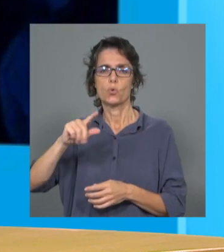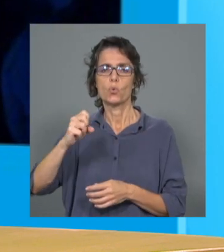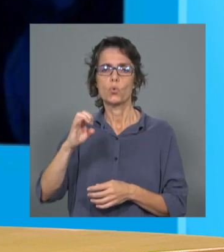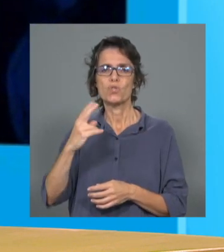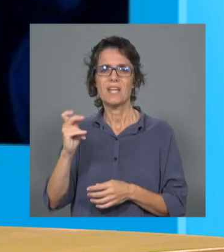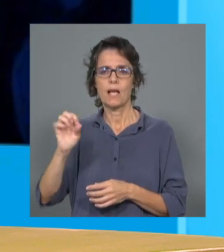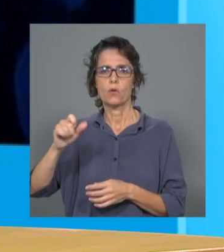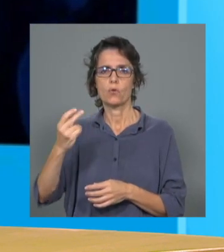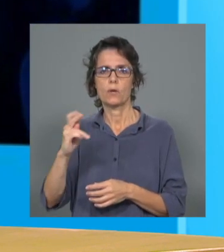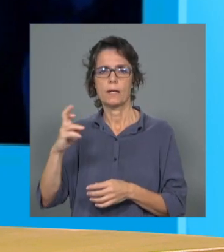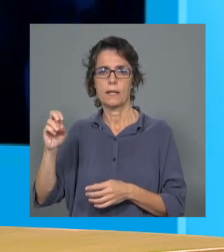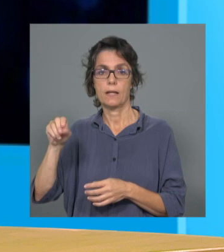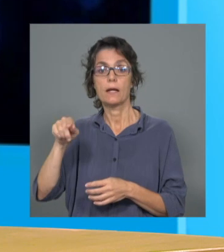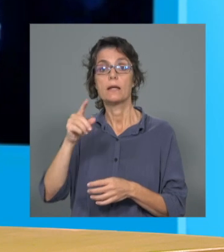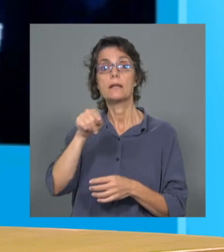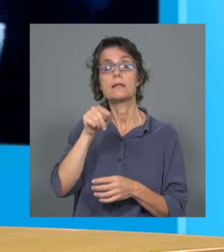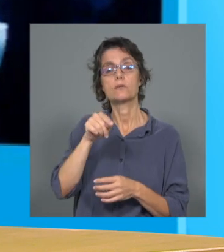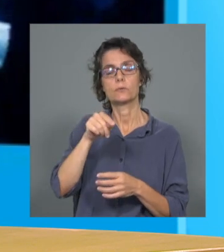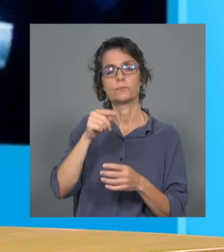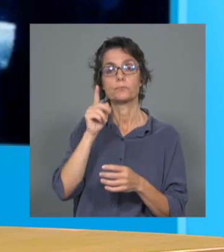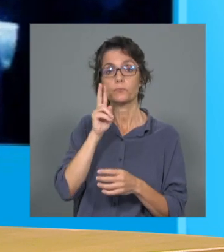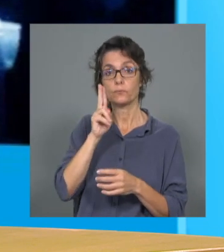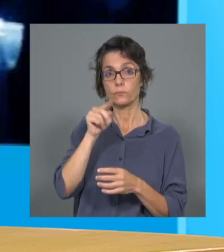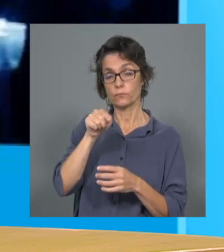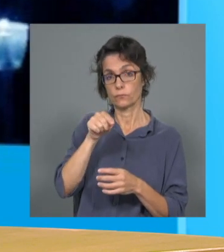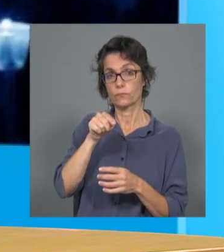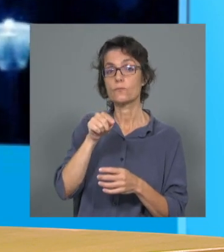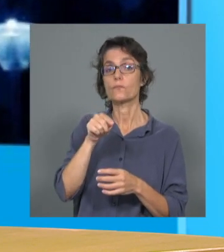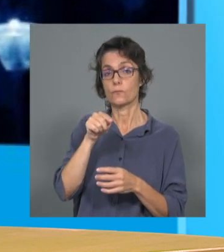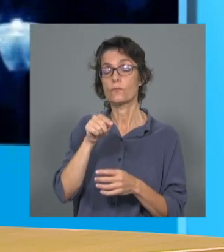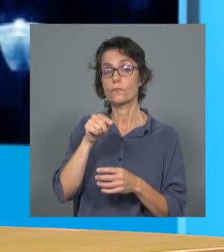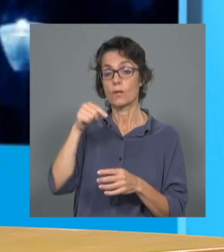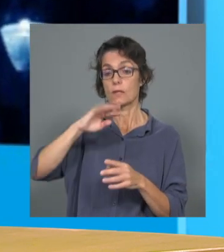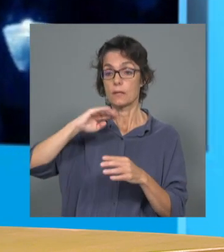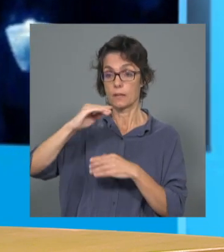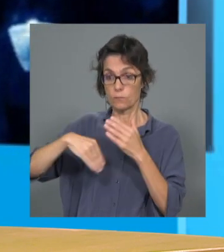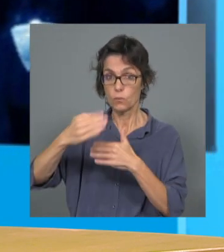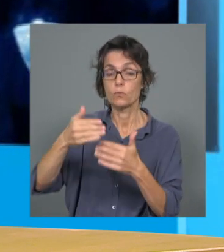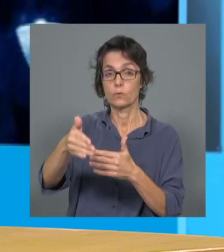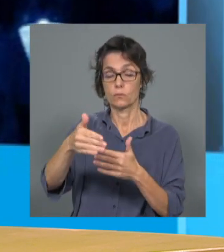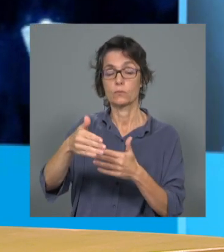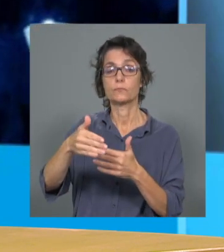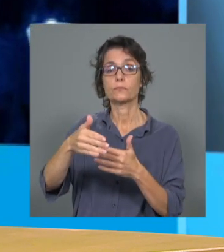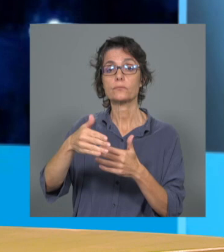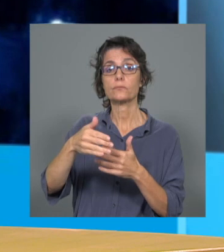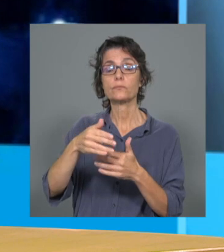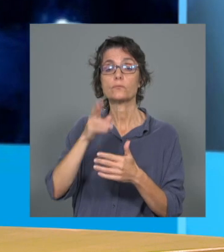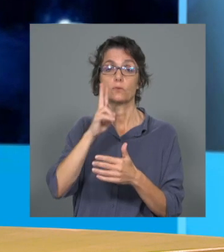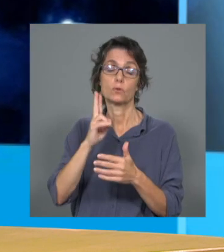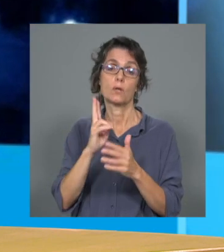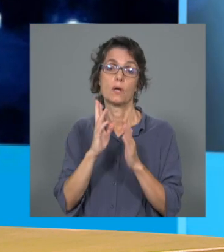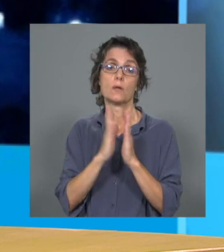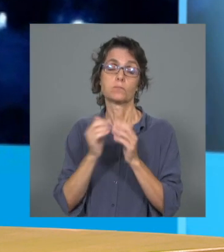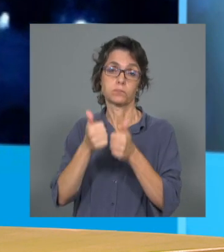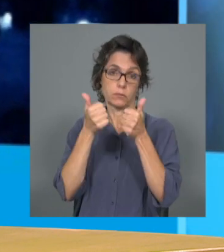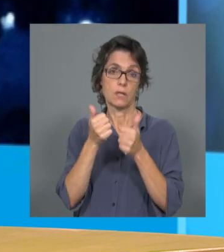desse reitorado, de facto, o diretor do jornal é sempre o reitor do Santuário de Fátima. A preocupação em